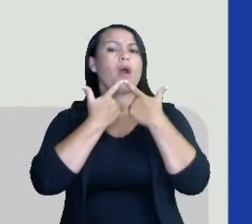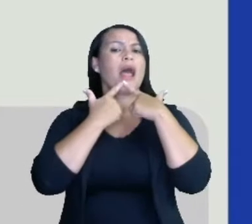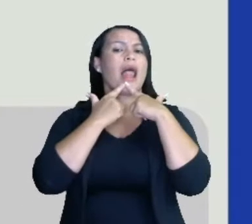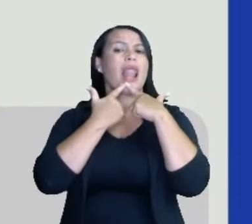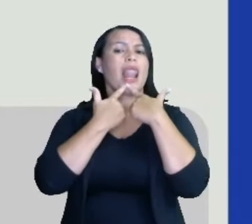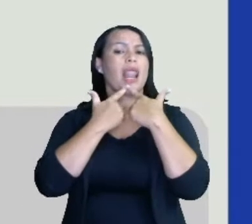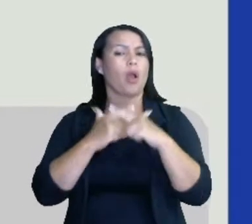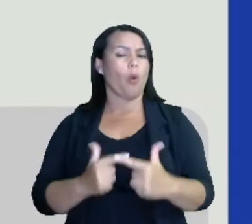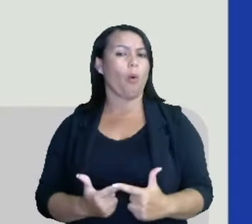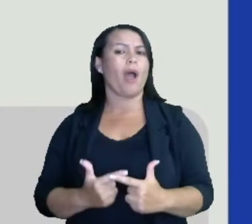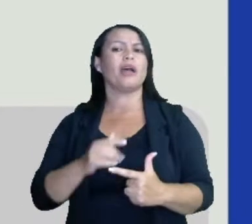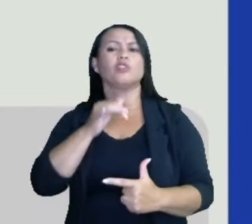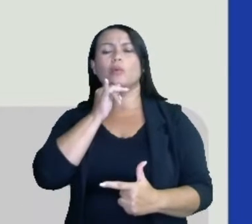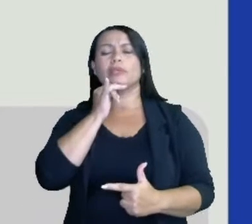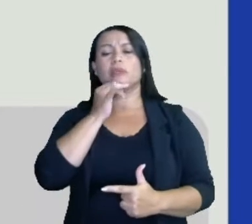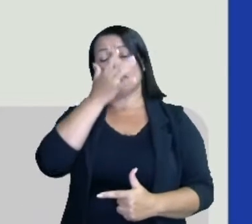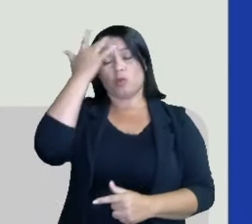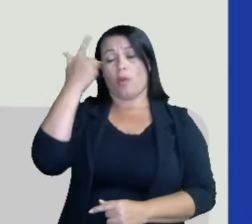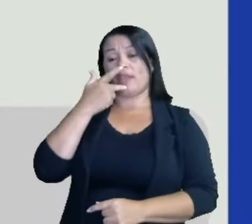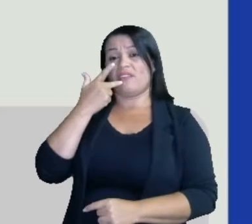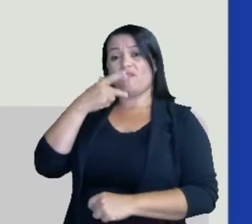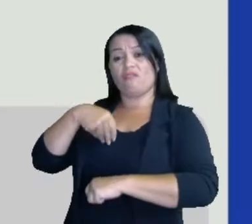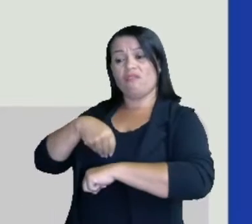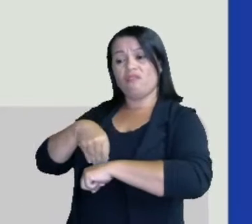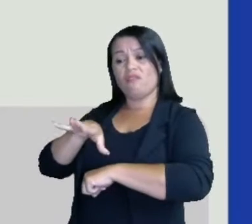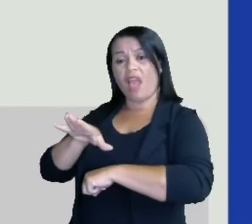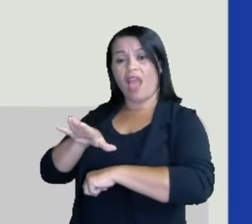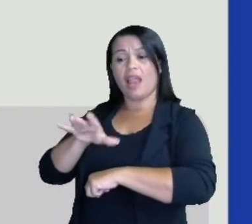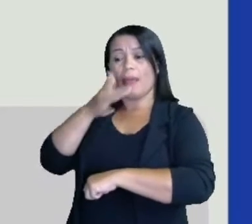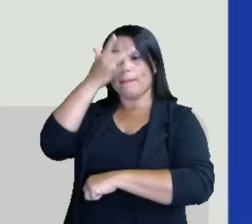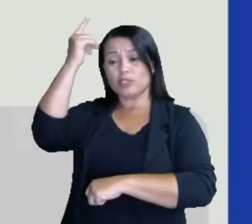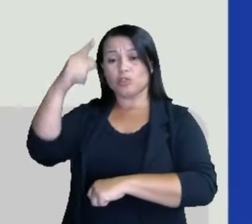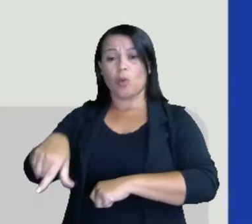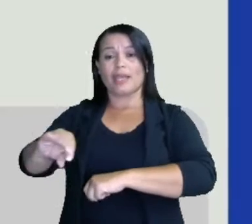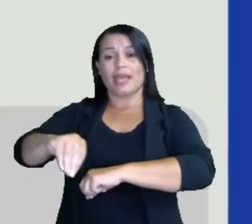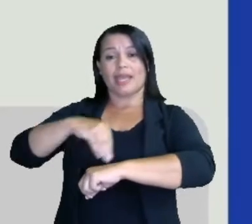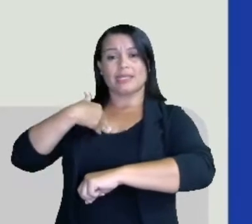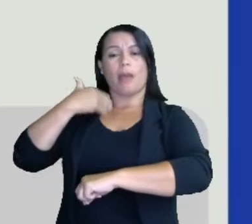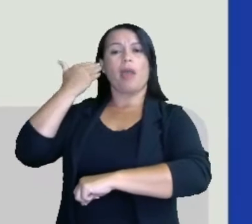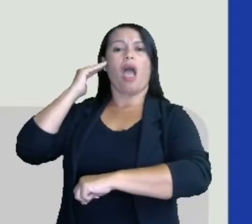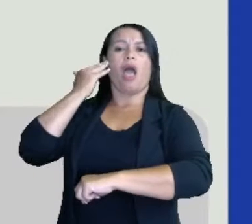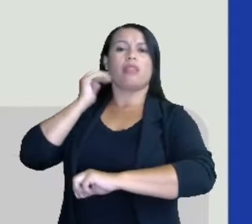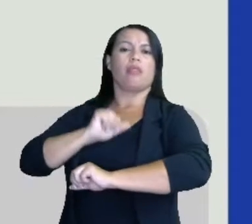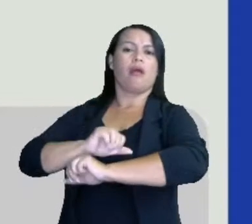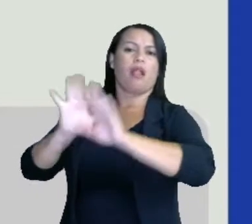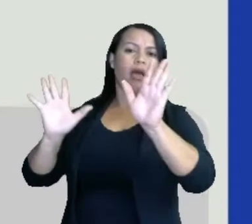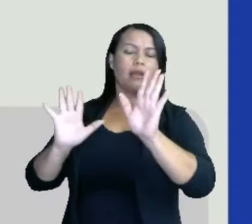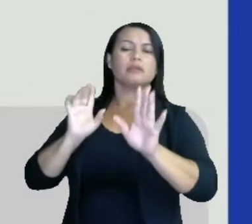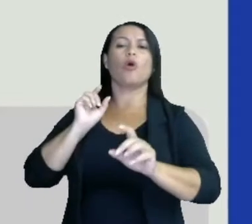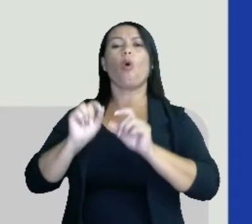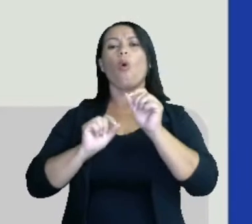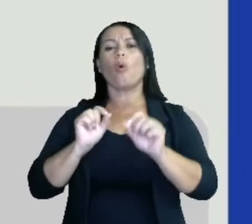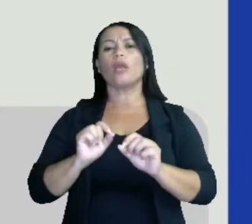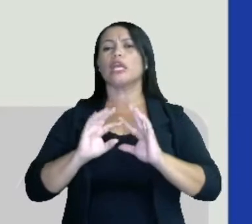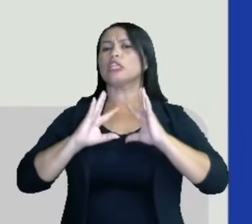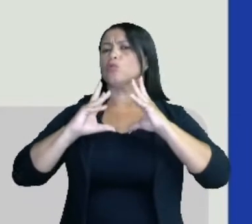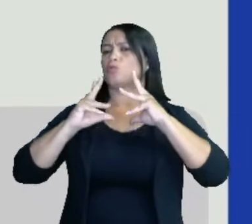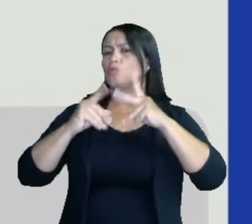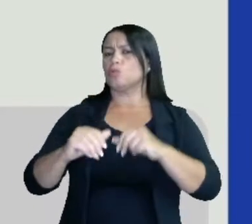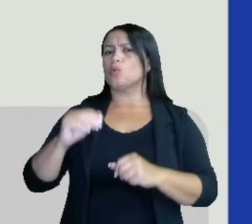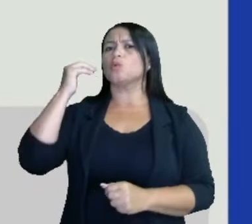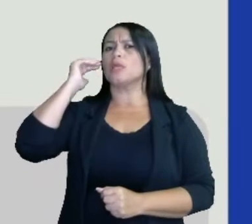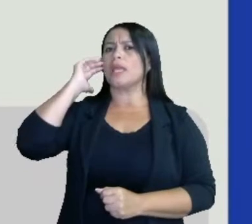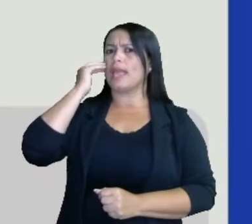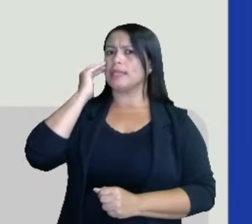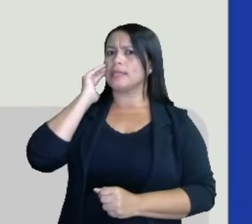como tudo aquilo que é dito por um emissor, interpretado por um receptor. Dessa forma, tudo que é interpretável